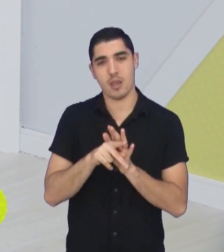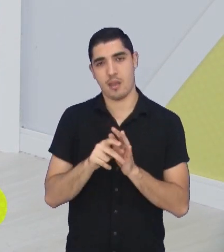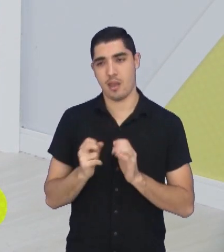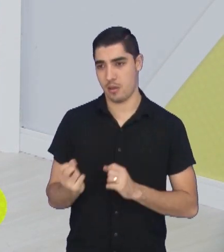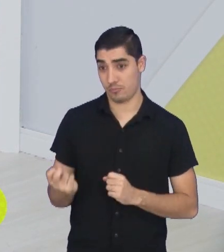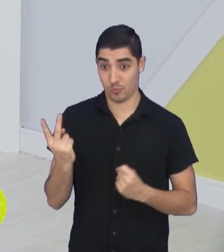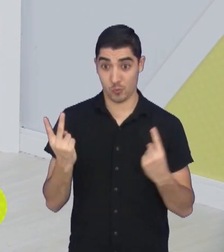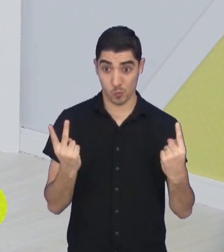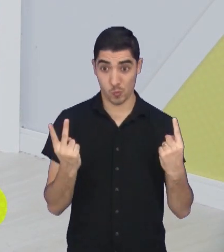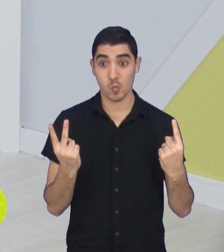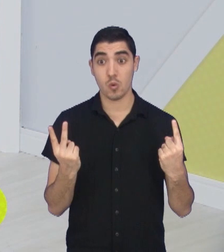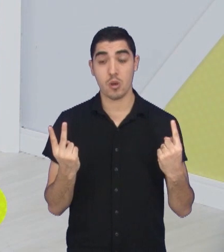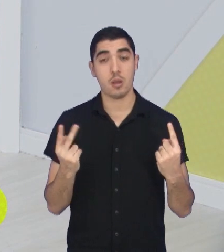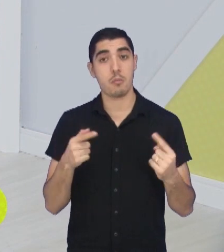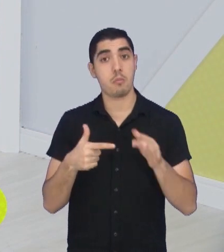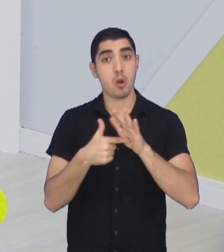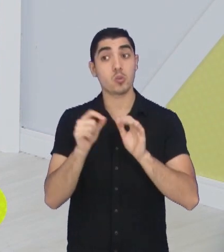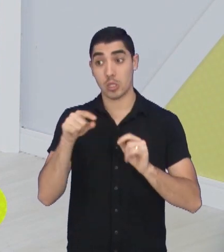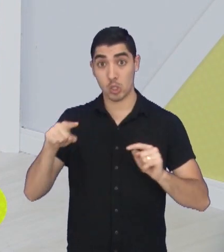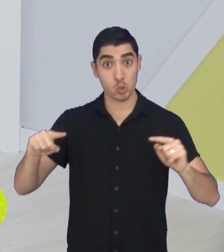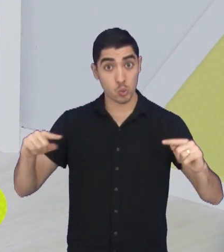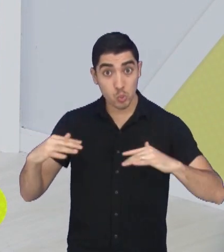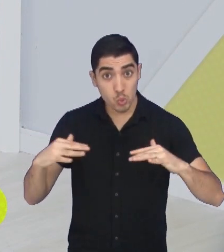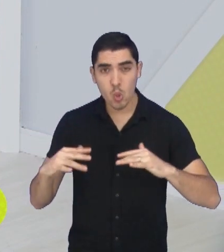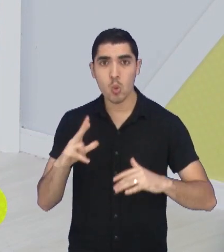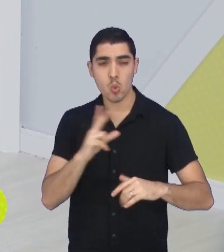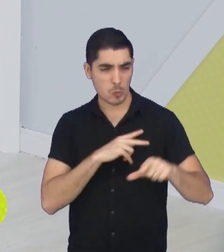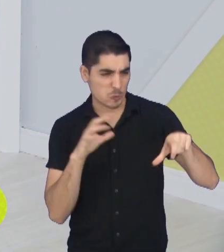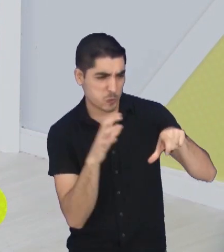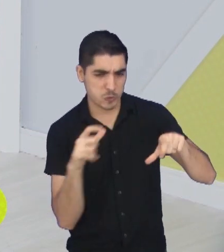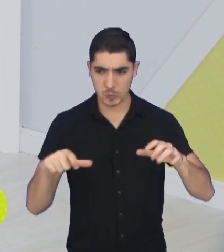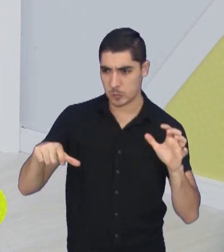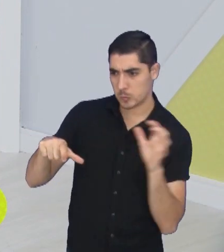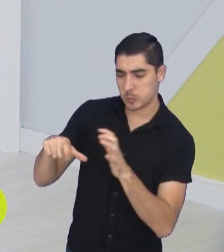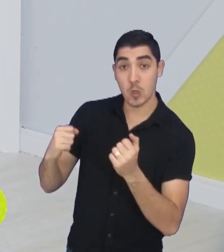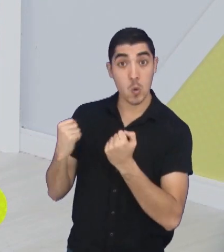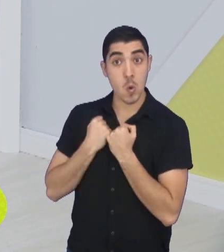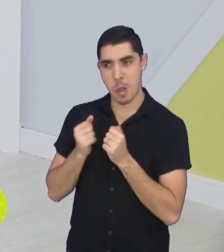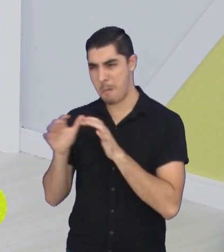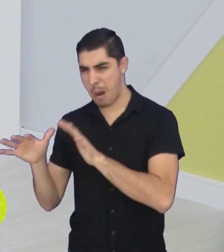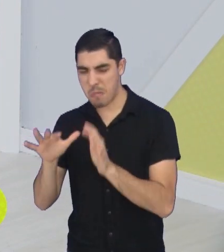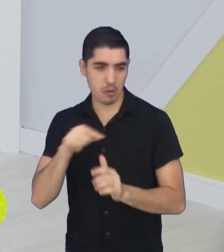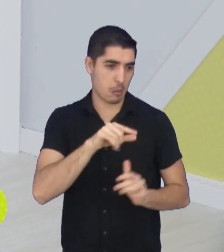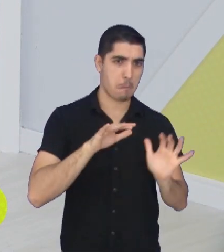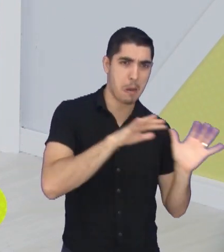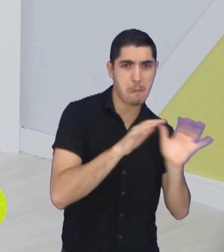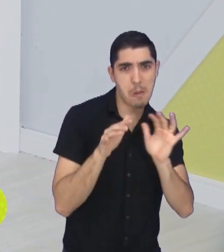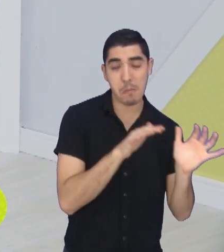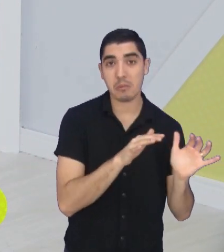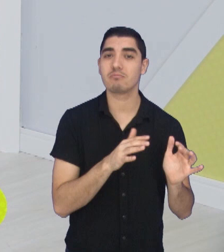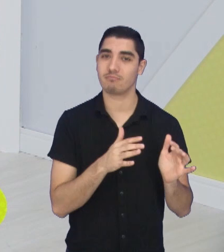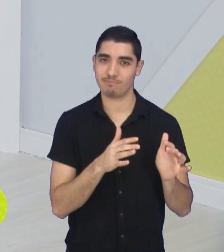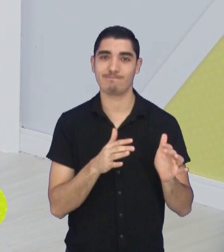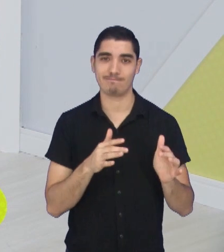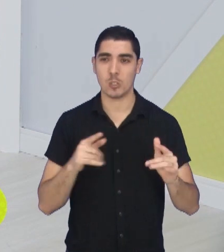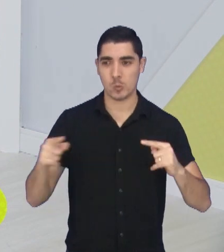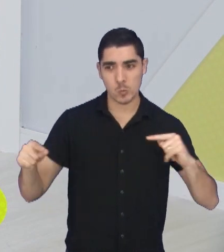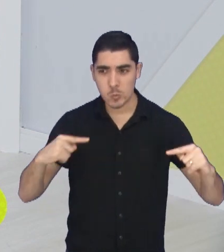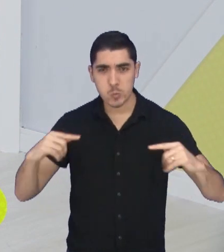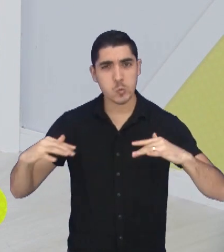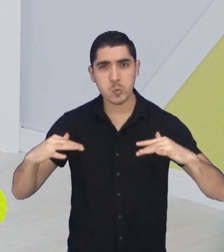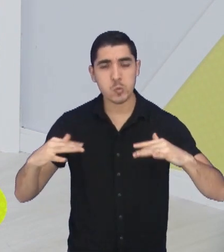2-1 não representa o que foi o jogo, que foi lá e cá, várias oportunidades, goleiros fazendo defesas. Então foi realmente um jogo pau a pau mesmo, e o Corinthians acabou